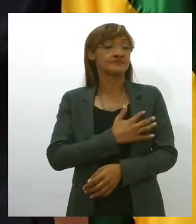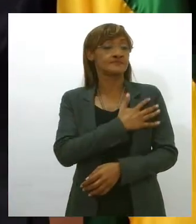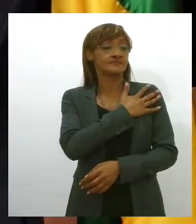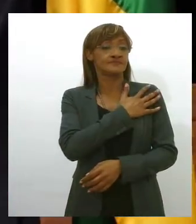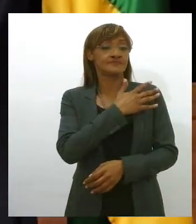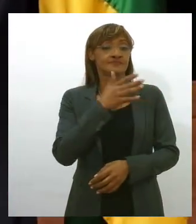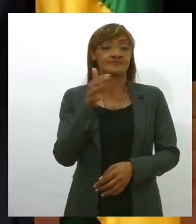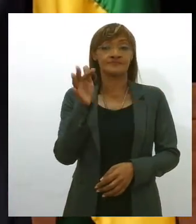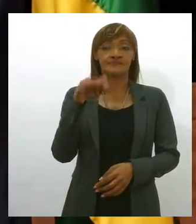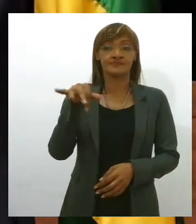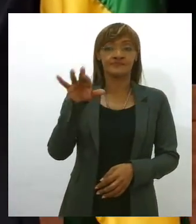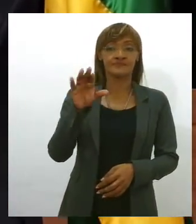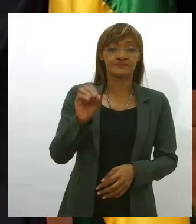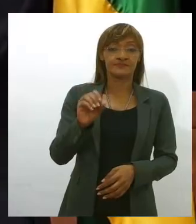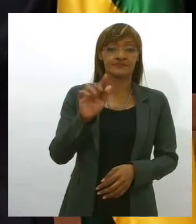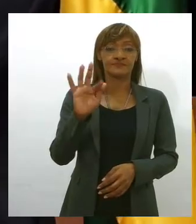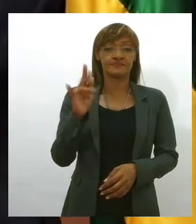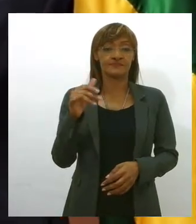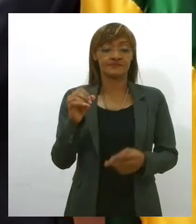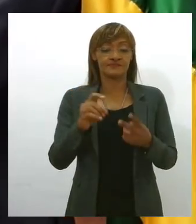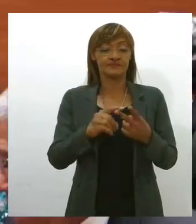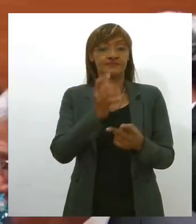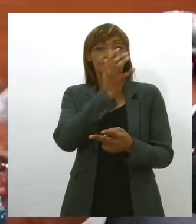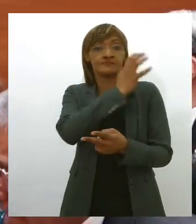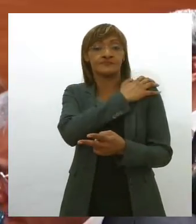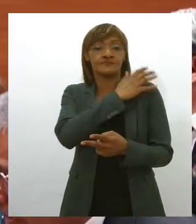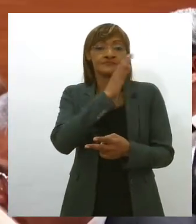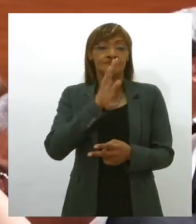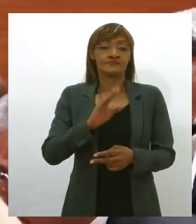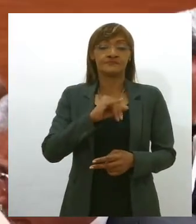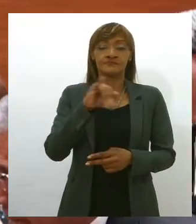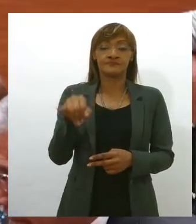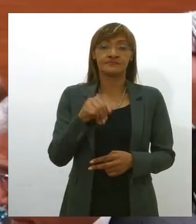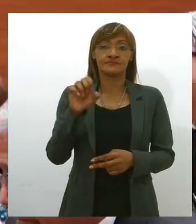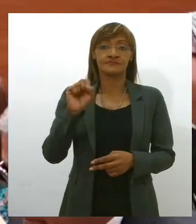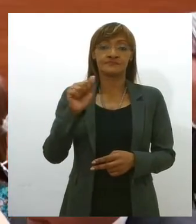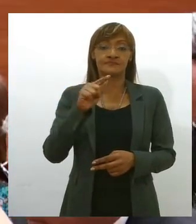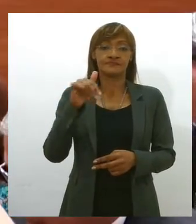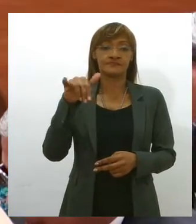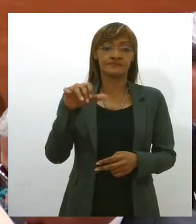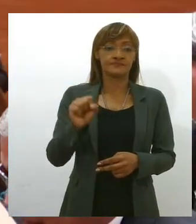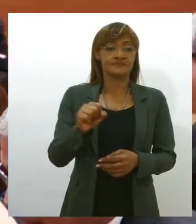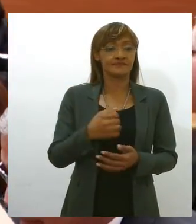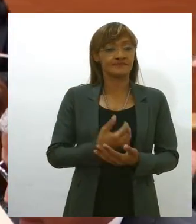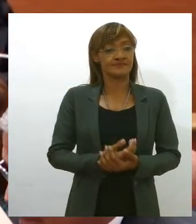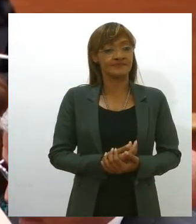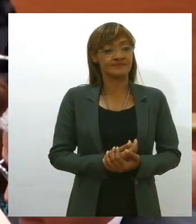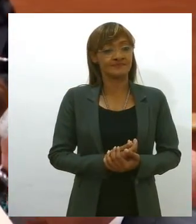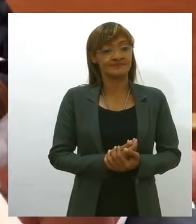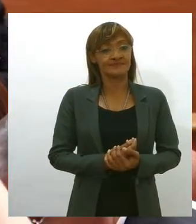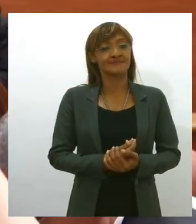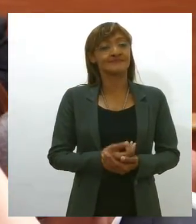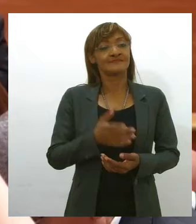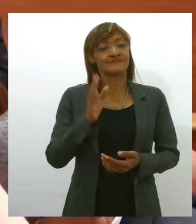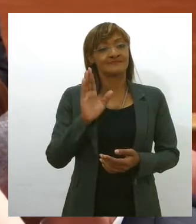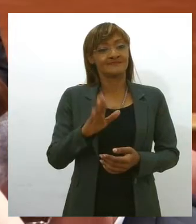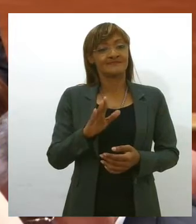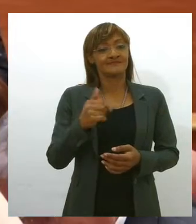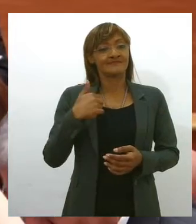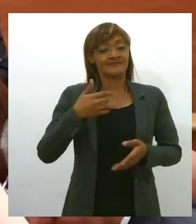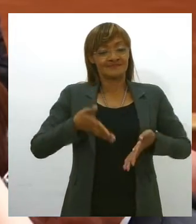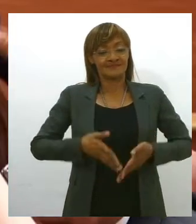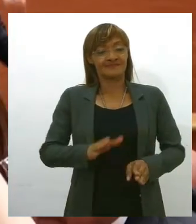filho e o Capitão José Antônio Sales eu fui muito bem à frente nessa terra ela só baiana e